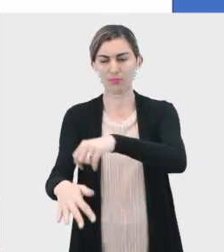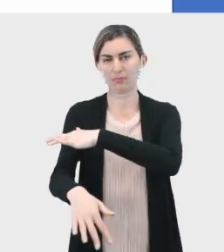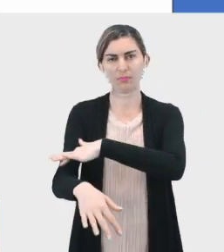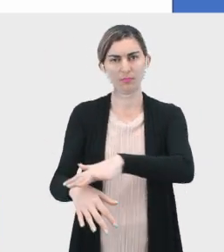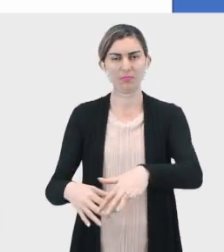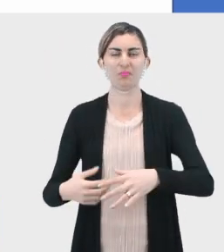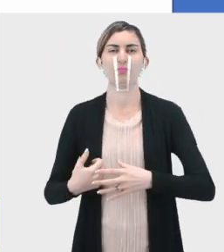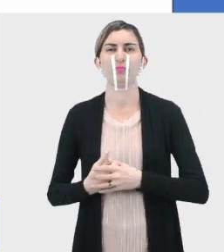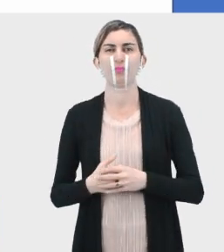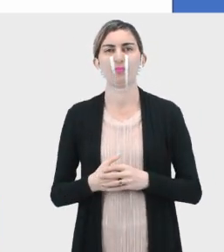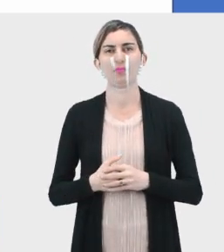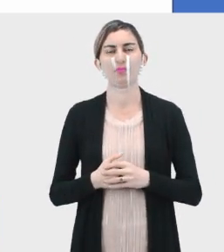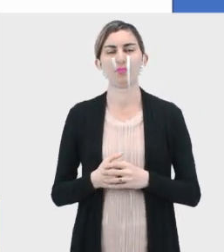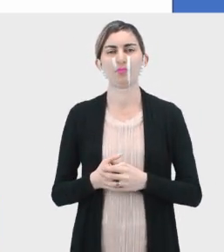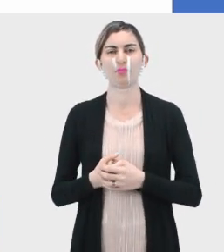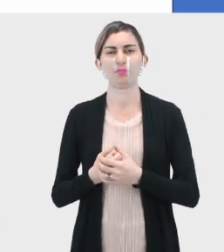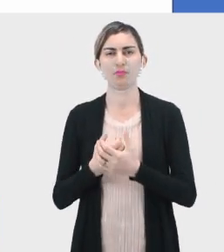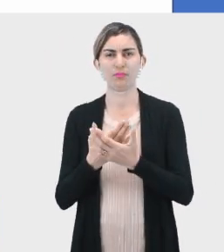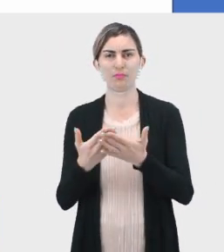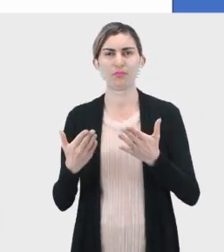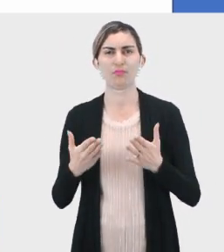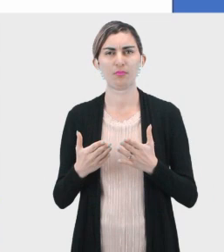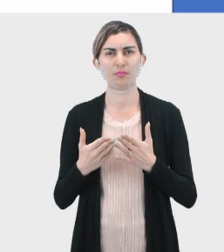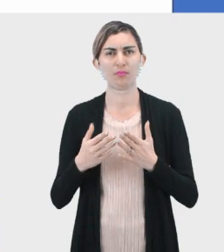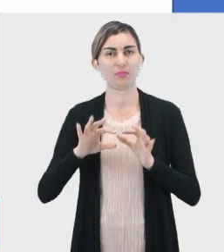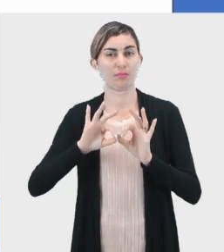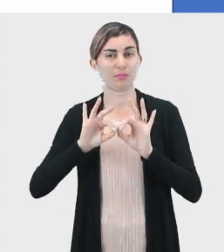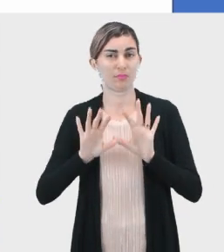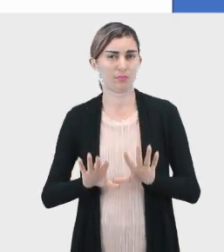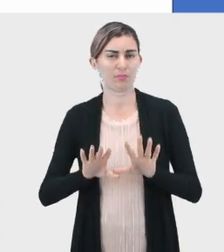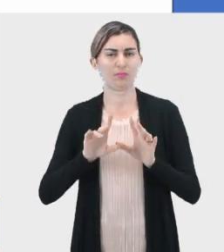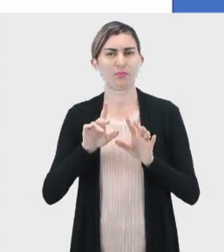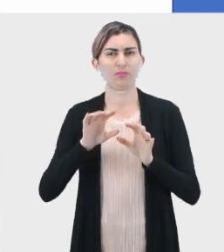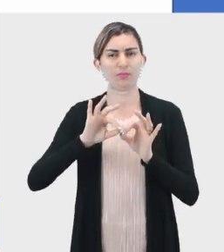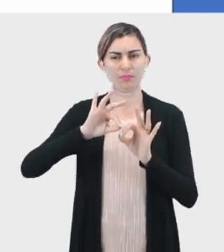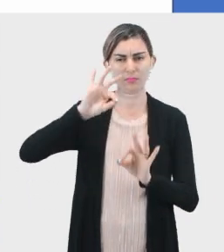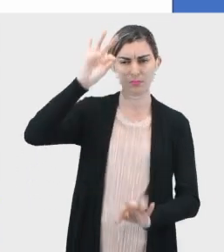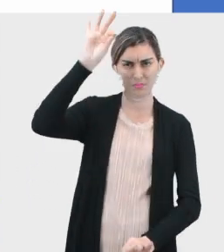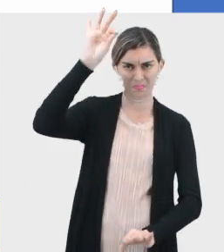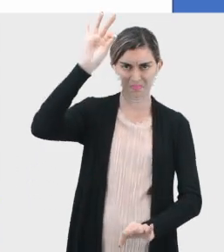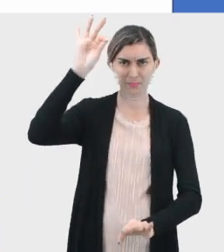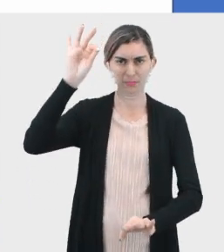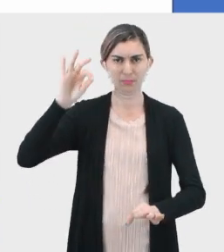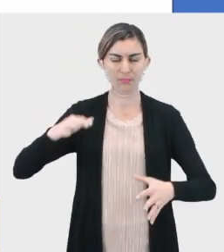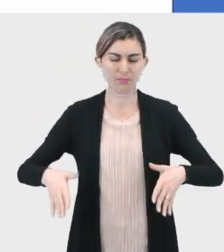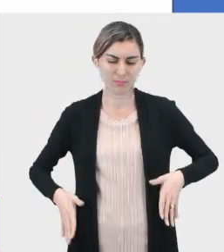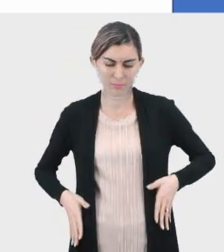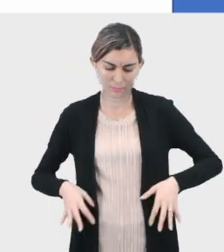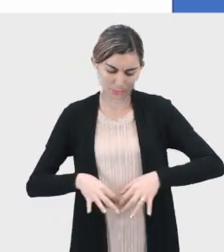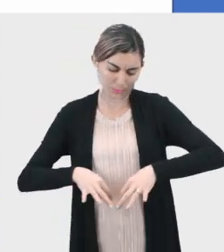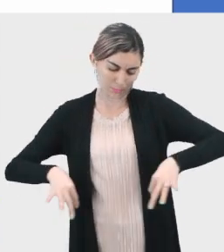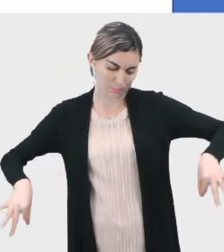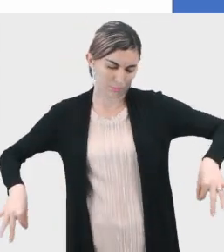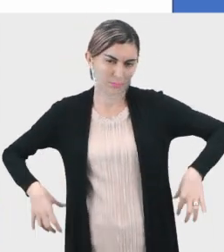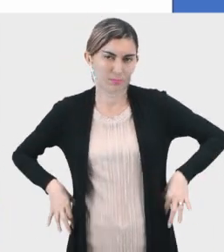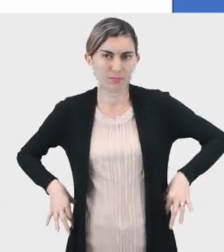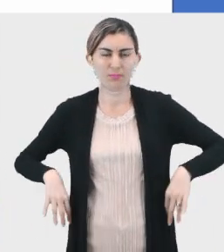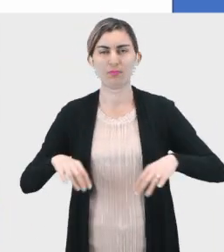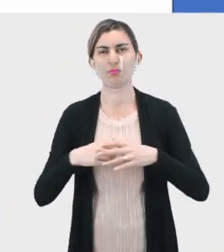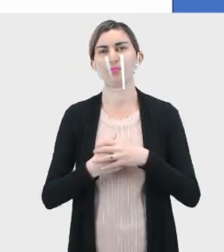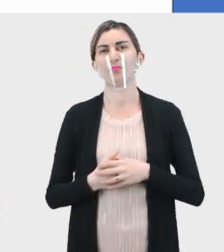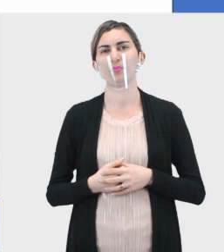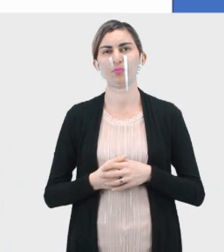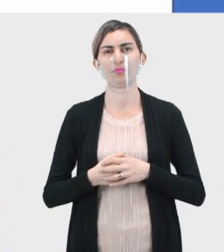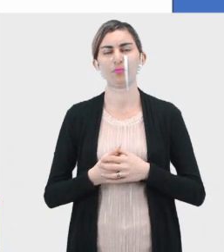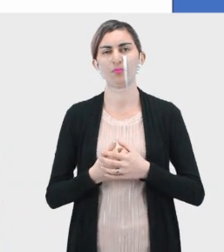The span of my hips. Está aí no tamanho dos meus quadris. The